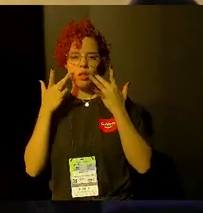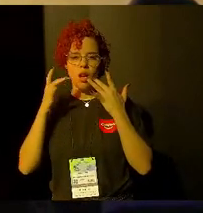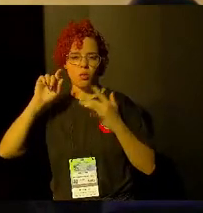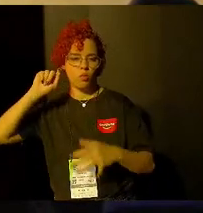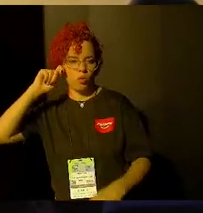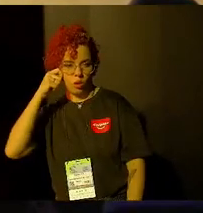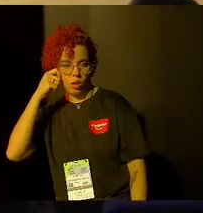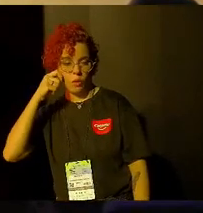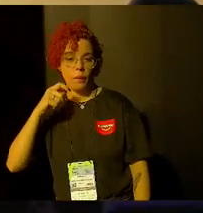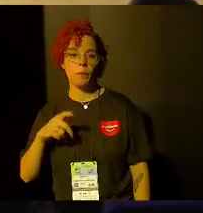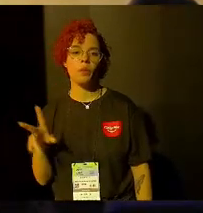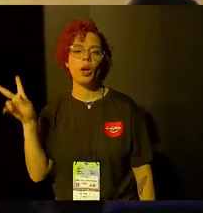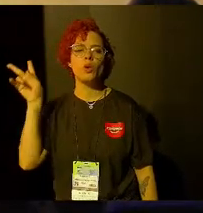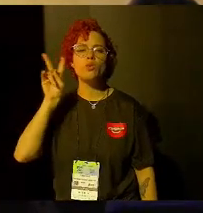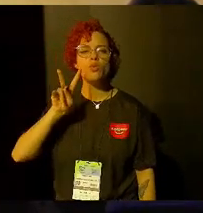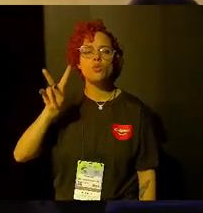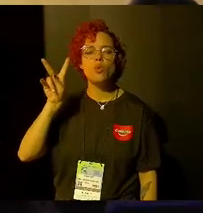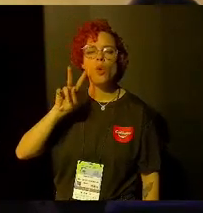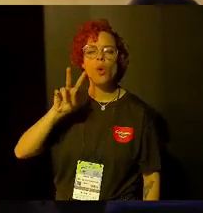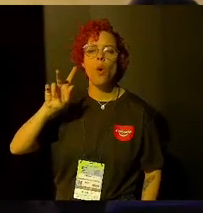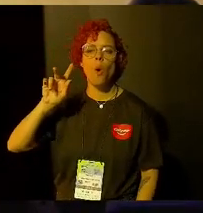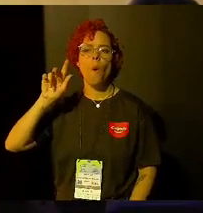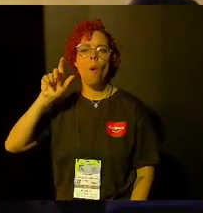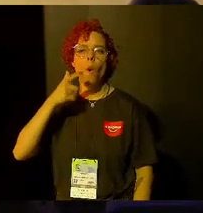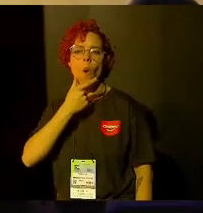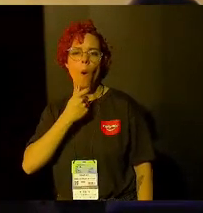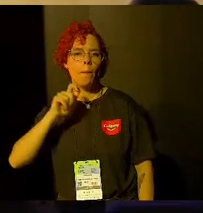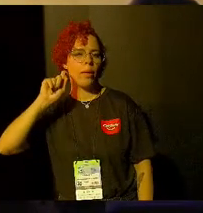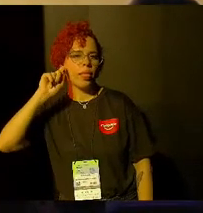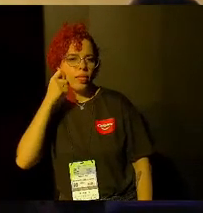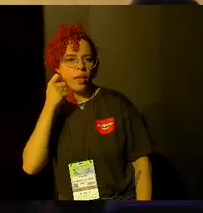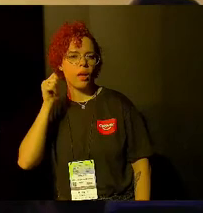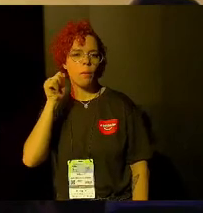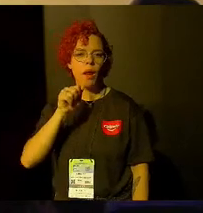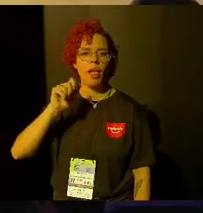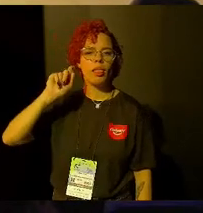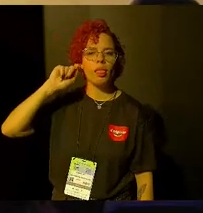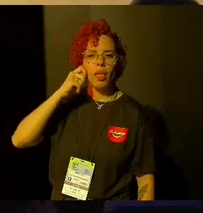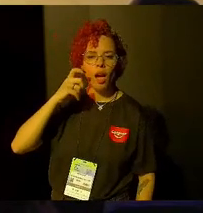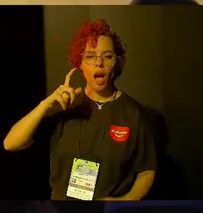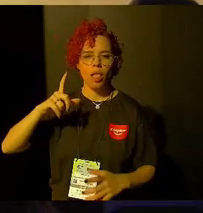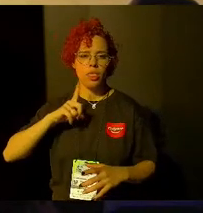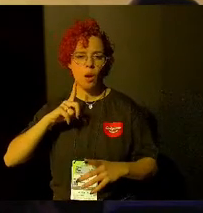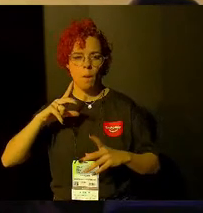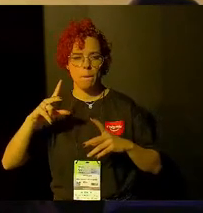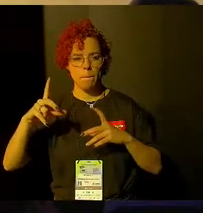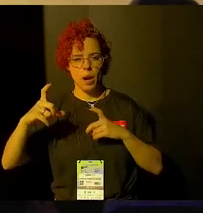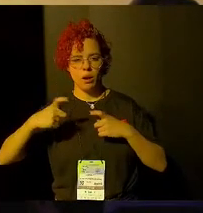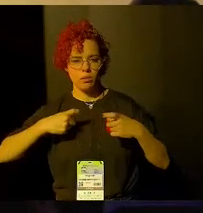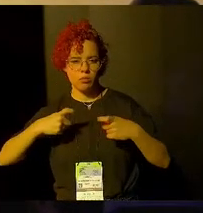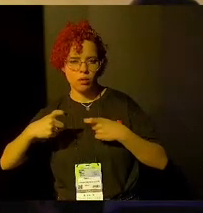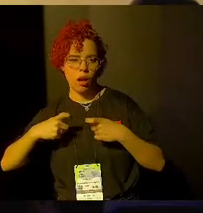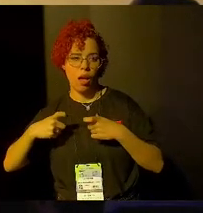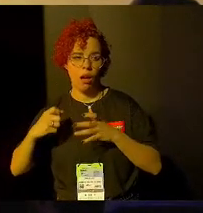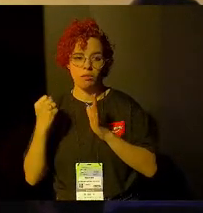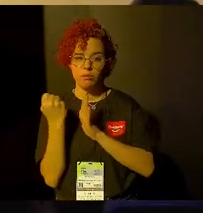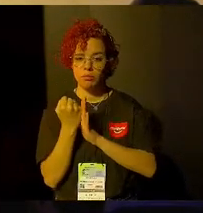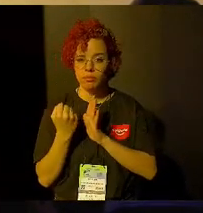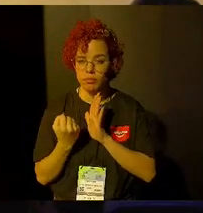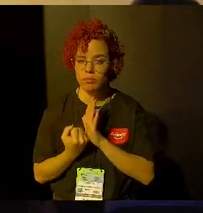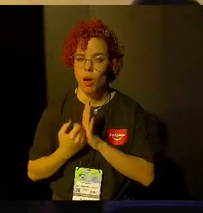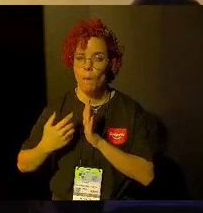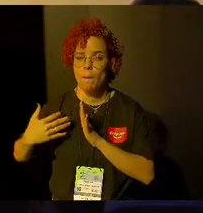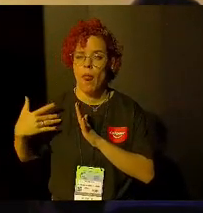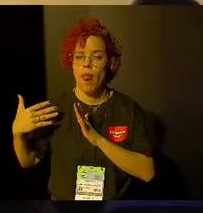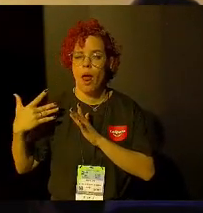disse que historicamente o negro e a negra do Brasil vivem uma guerra secular uma guerra que dura séculos só que é